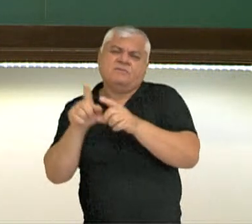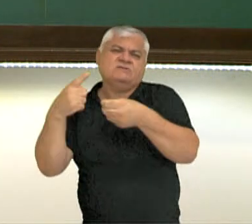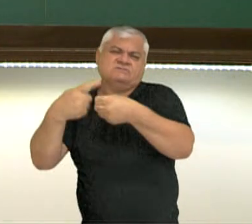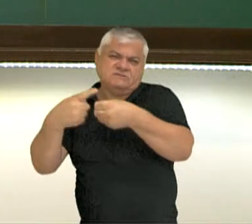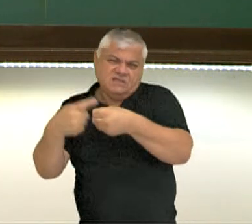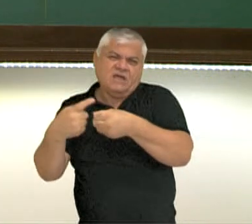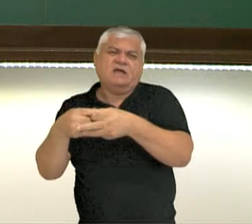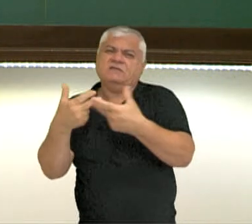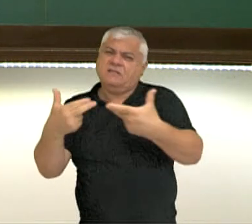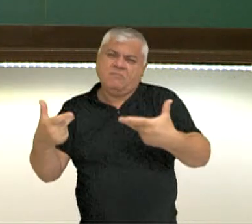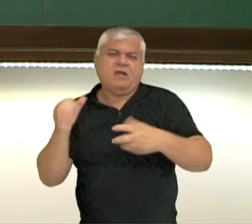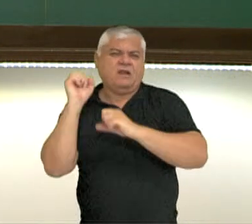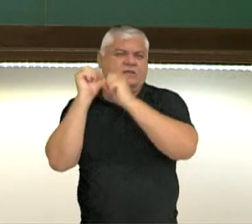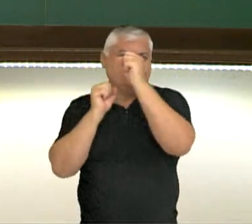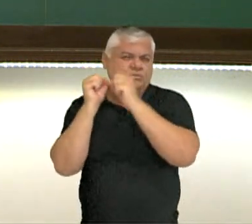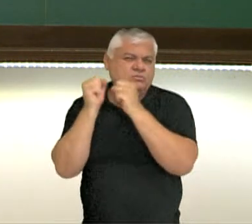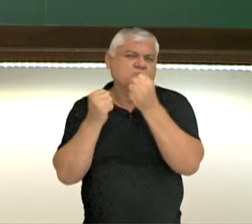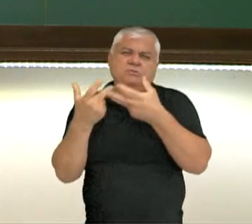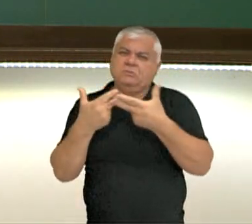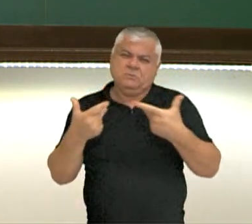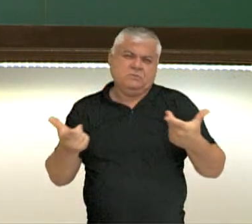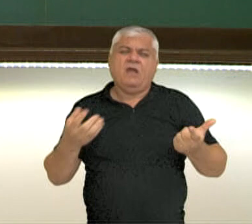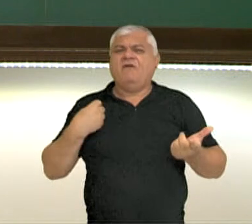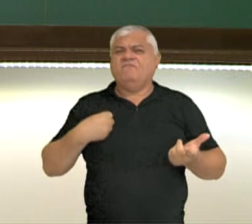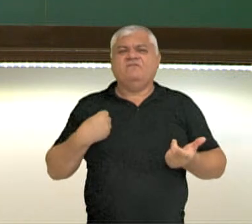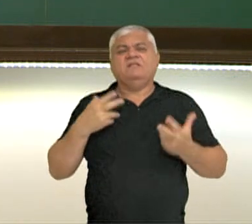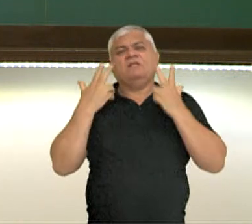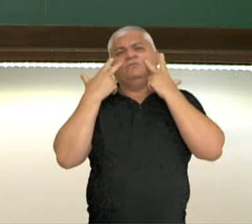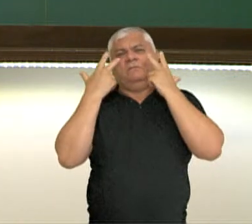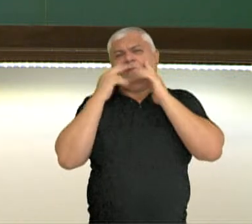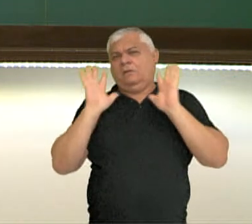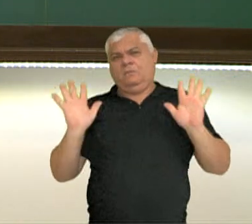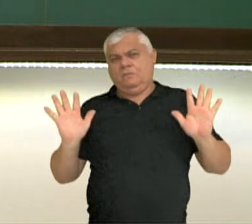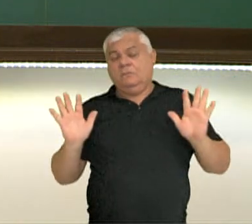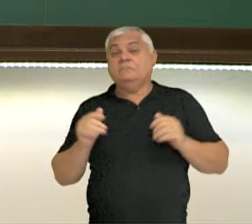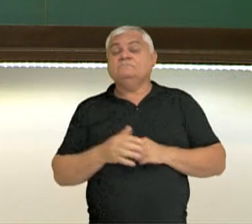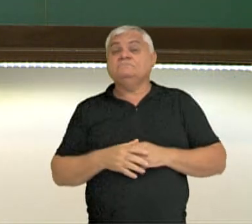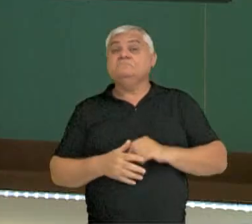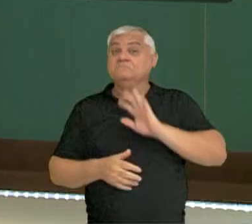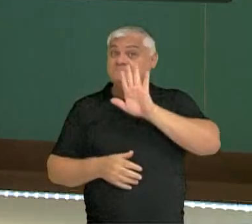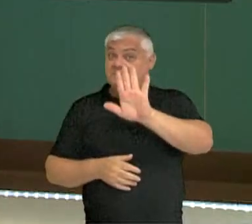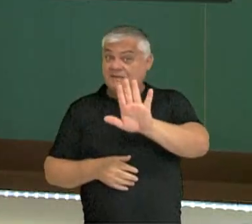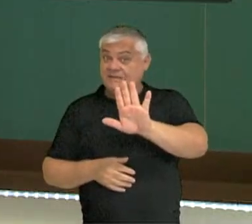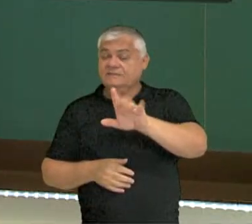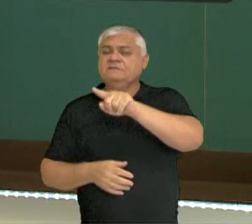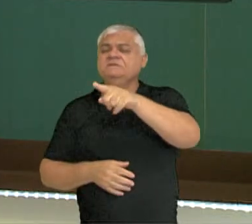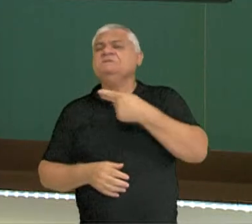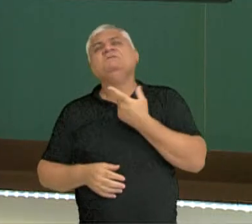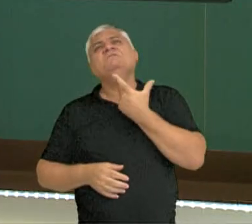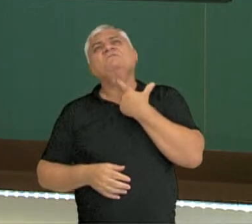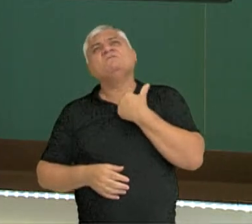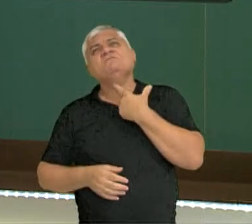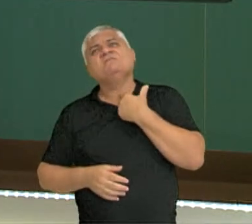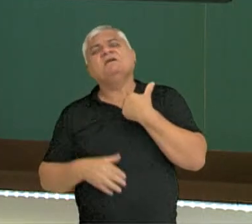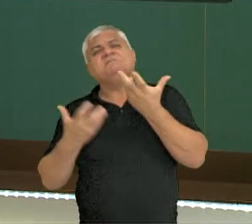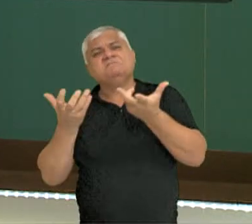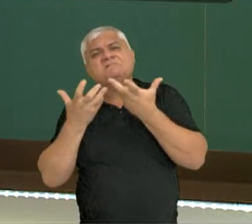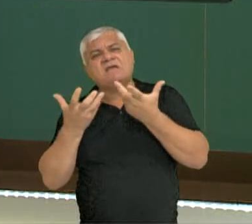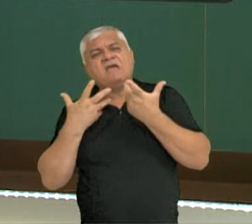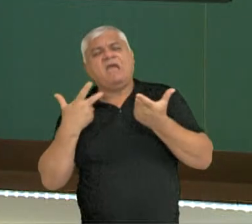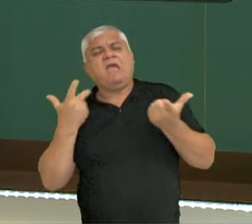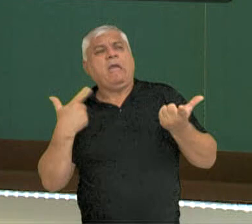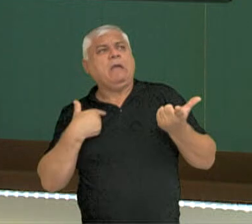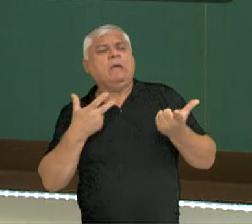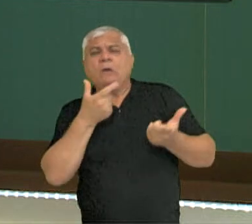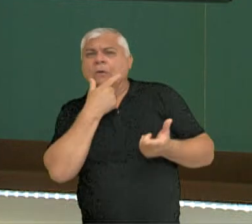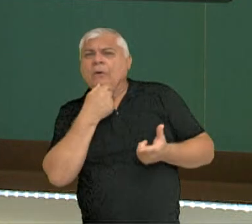comércio, indústria, vivem uma vida moderna atual. E quando precisam os caçadores,